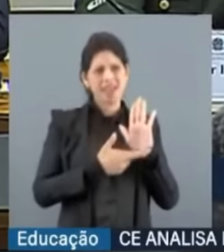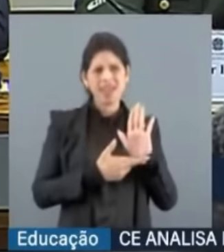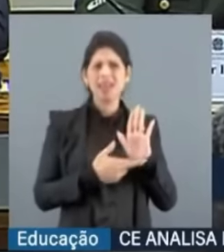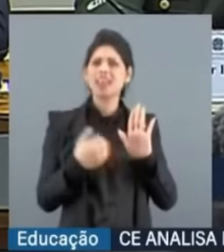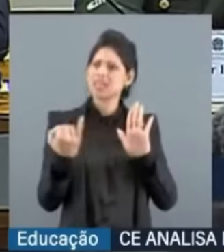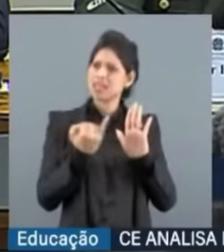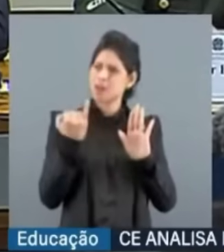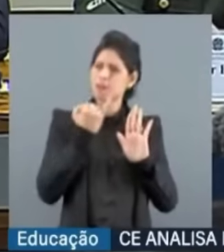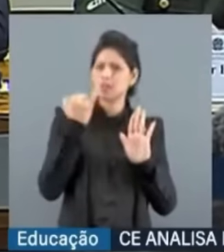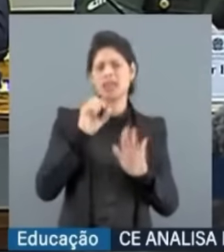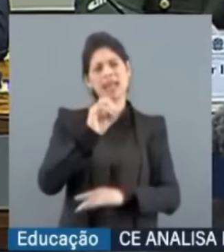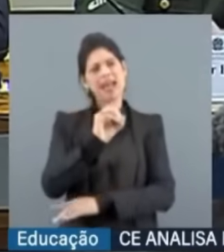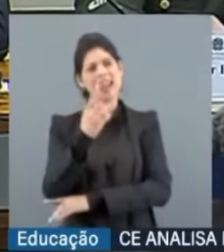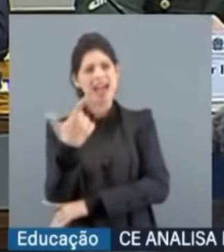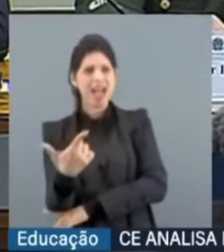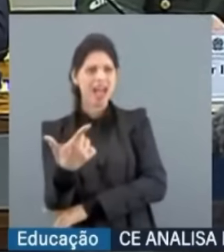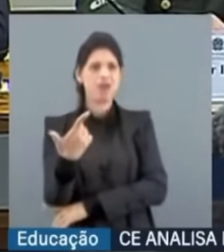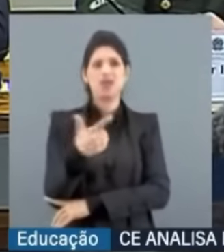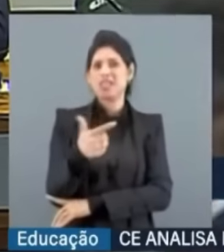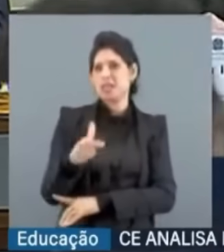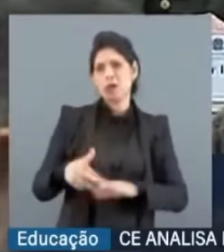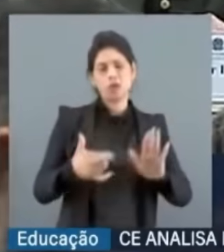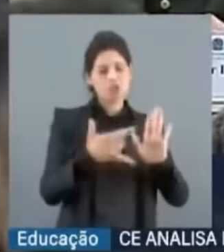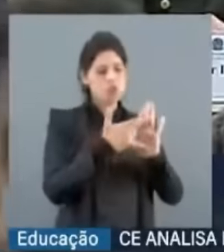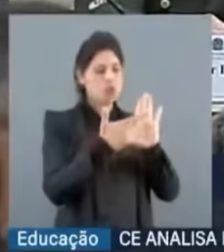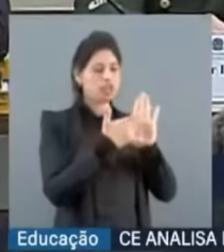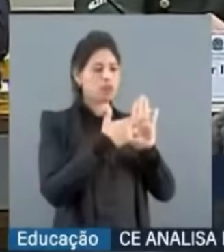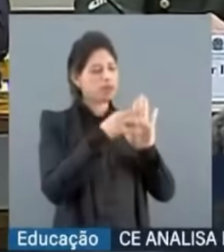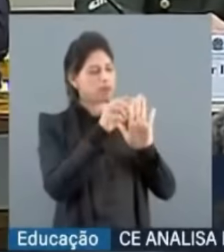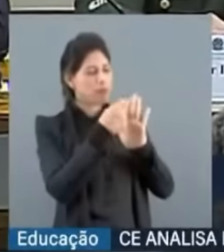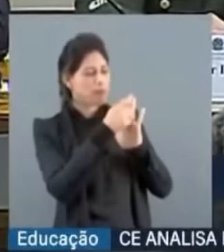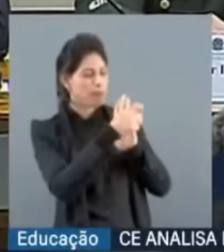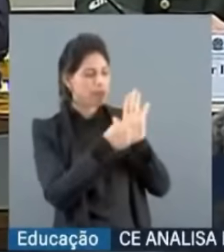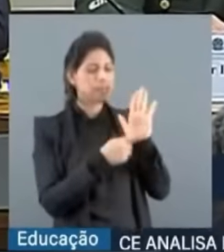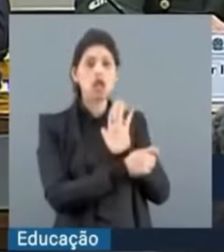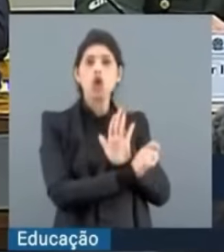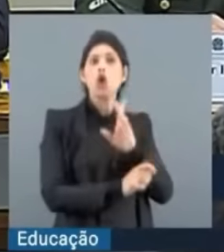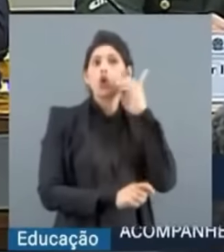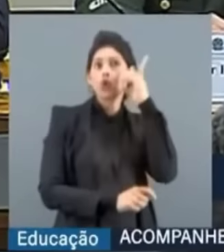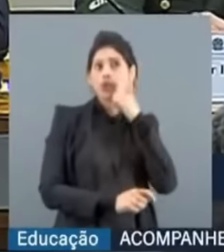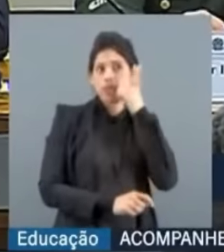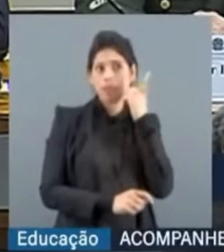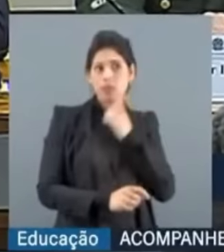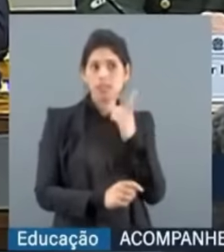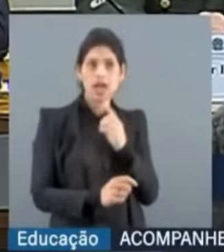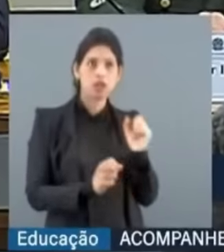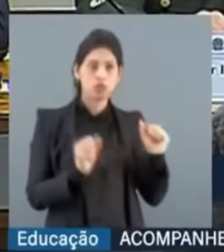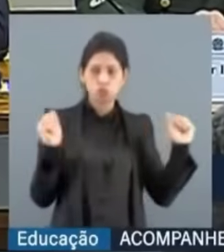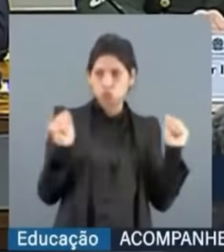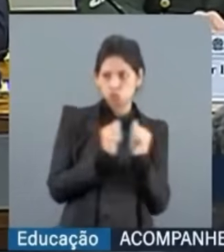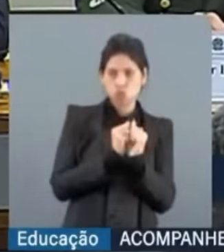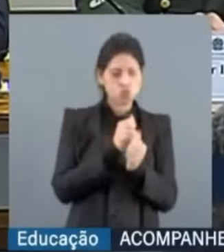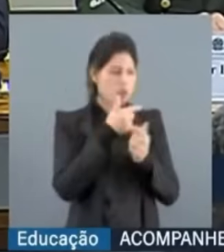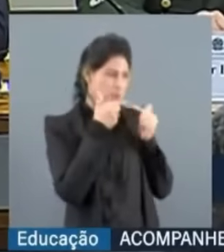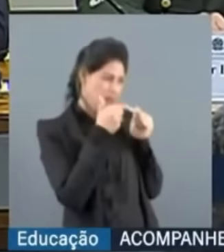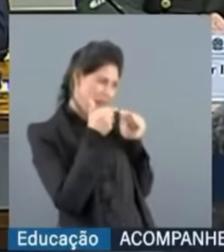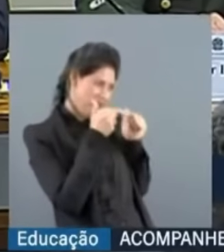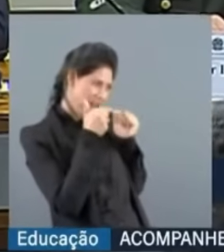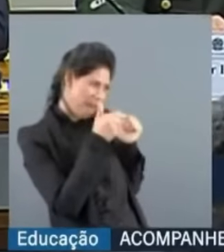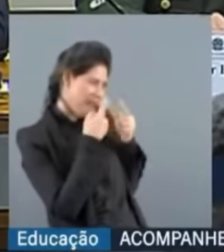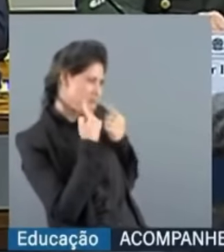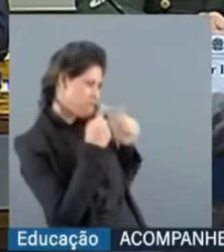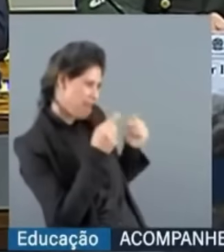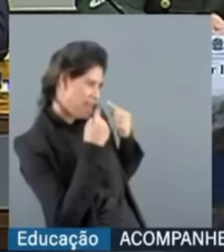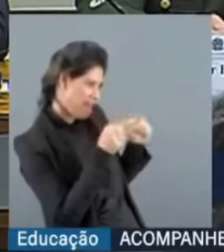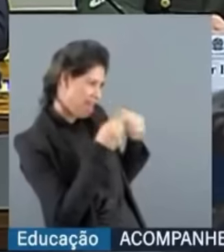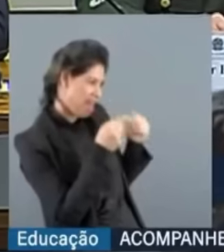é importante, pessoal. Obviamente, não está escrito no regimento interno que um deputado não pode ficar do lado do outro que Completamente está falando, fora do dando normal. risada e fazendo piada.